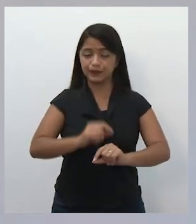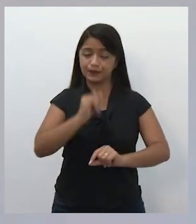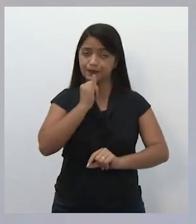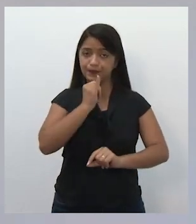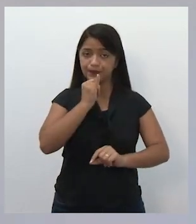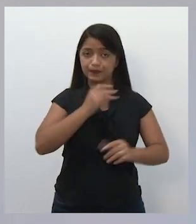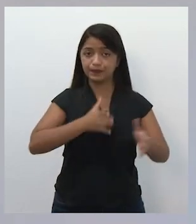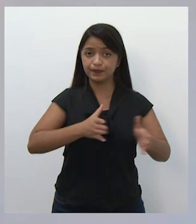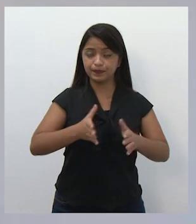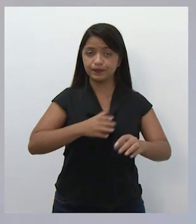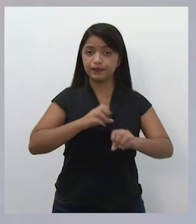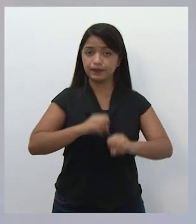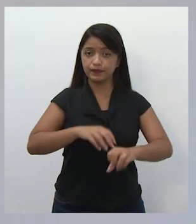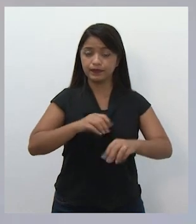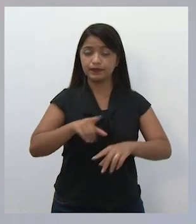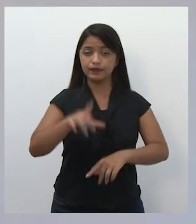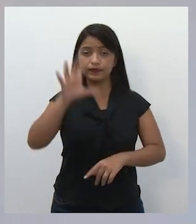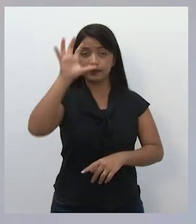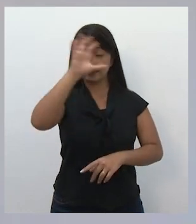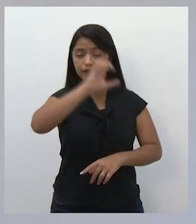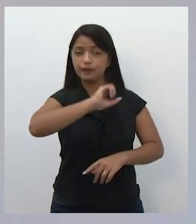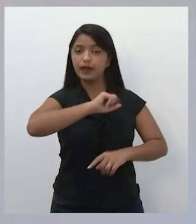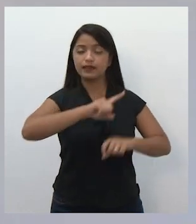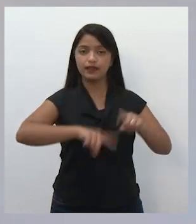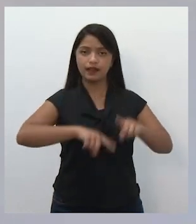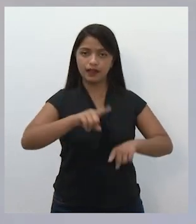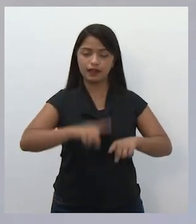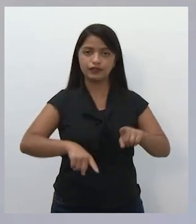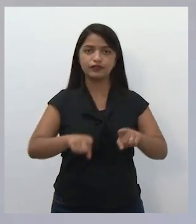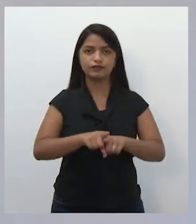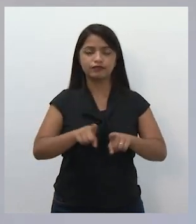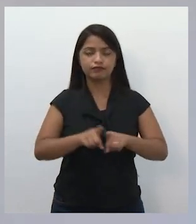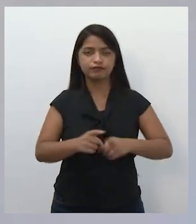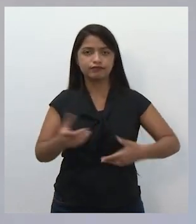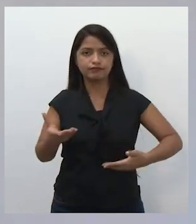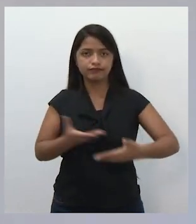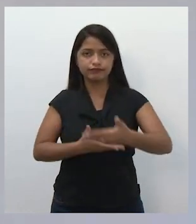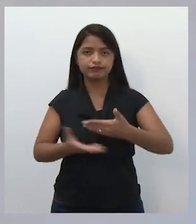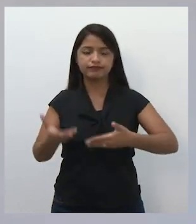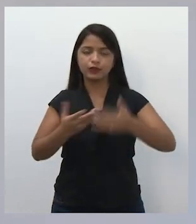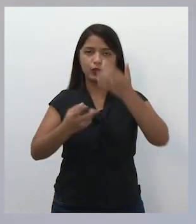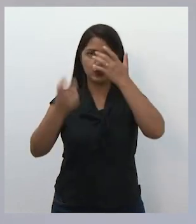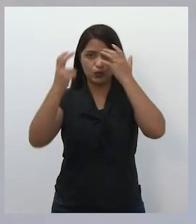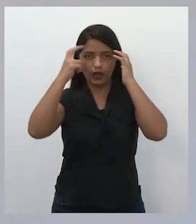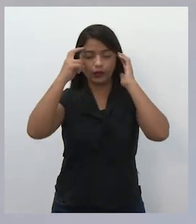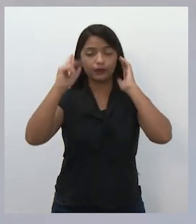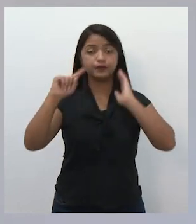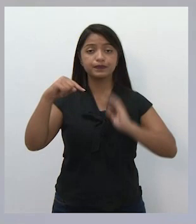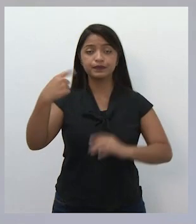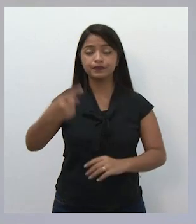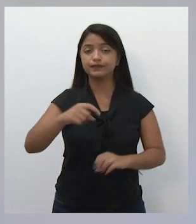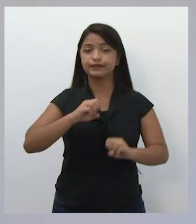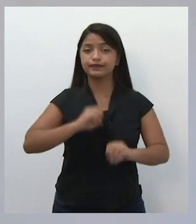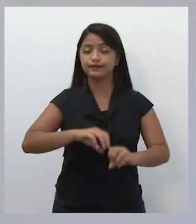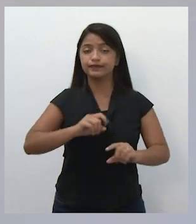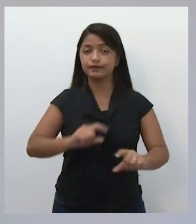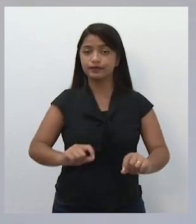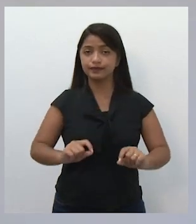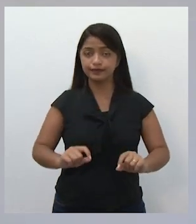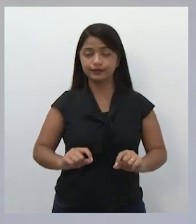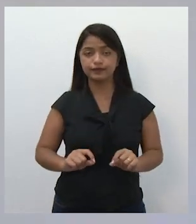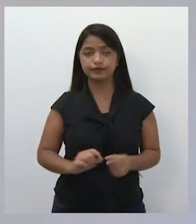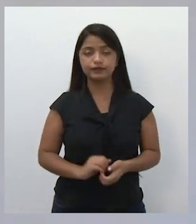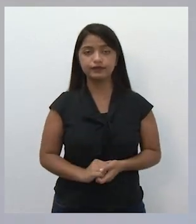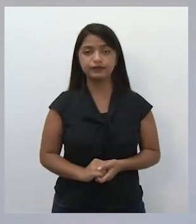trabalhada a materialidade e a mediação cultural. Na próxima, vai ser trabalhado elementos da linguagem. Ela está